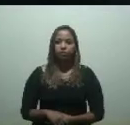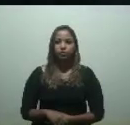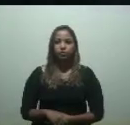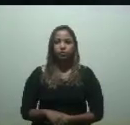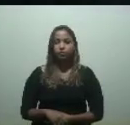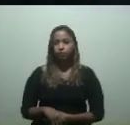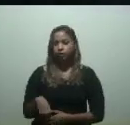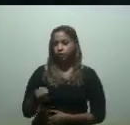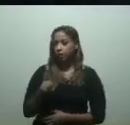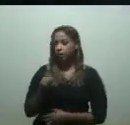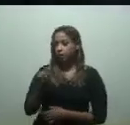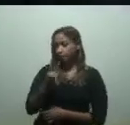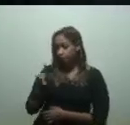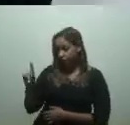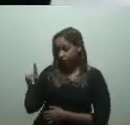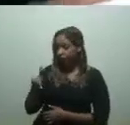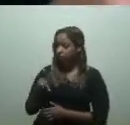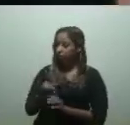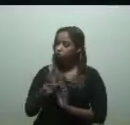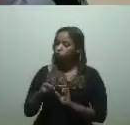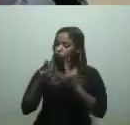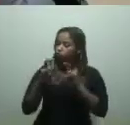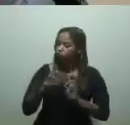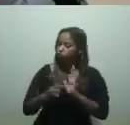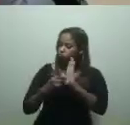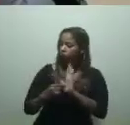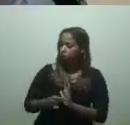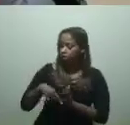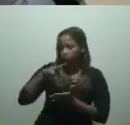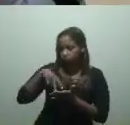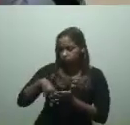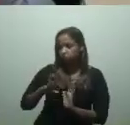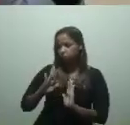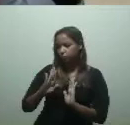Senhor presidente, o expediente foi lido.